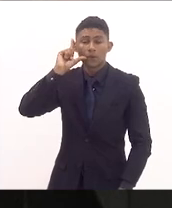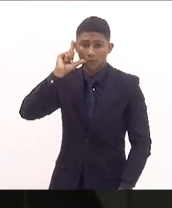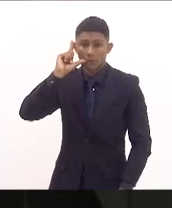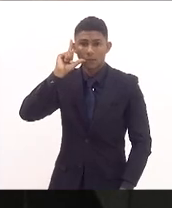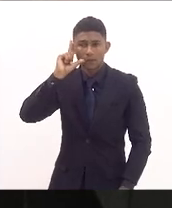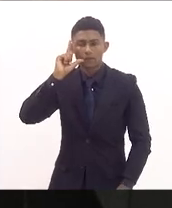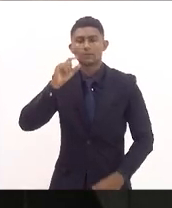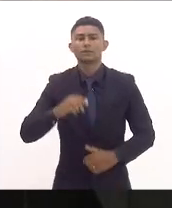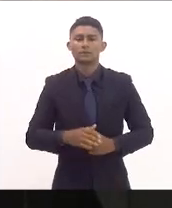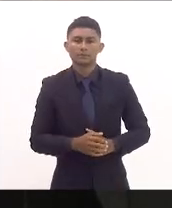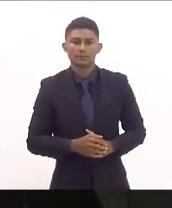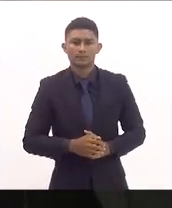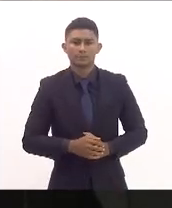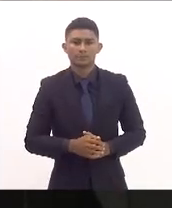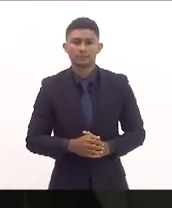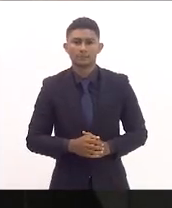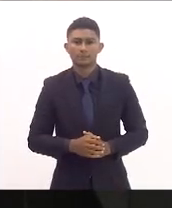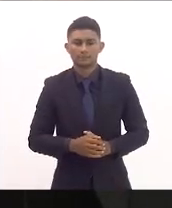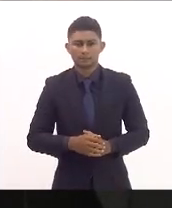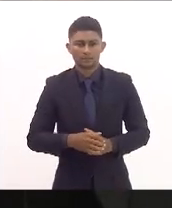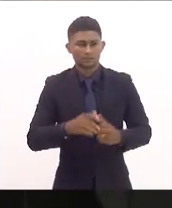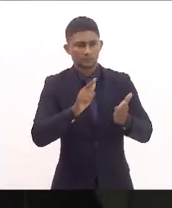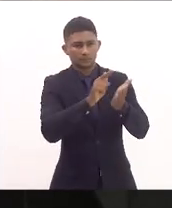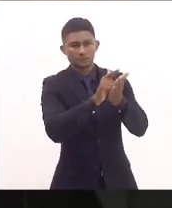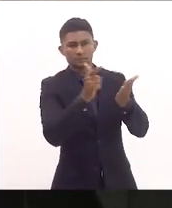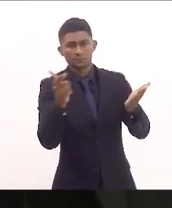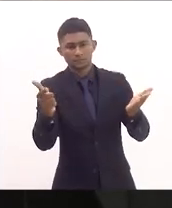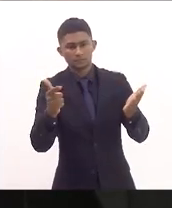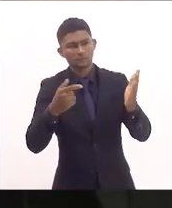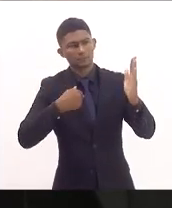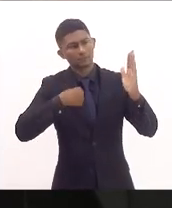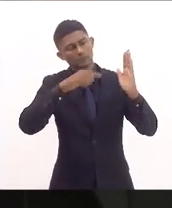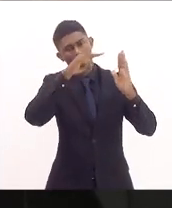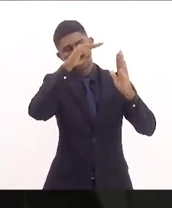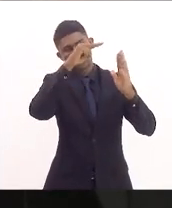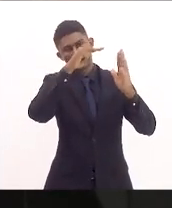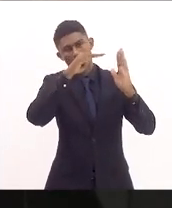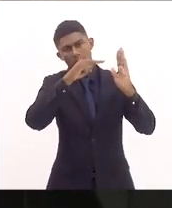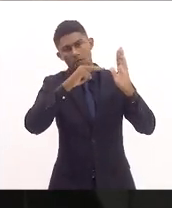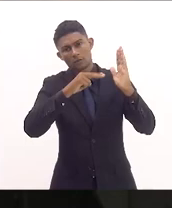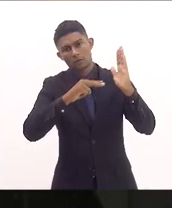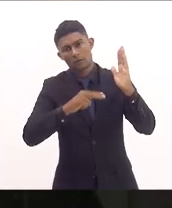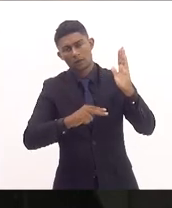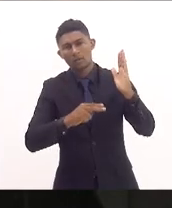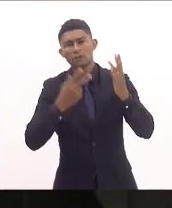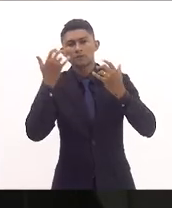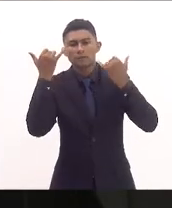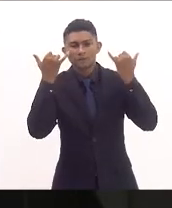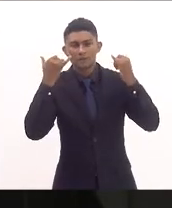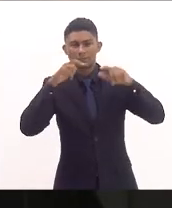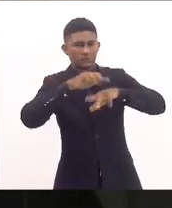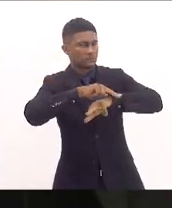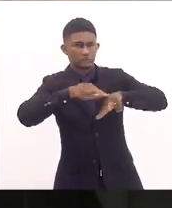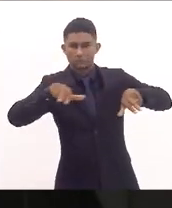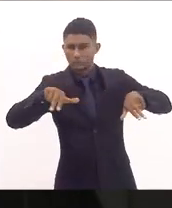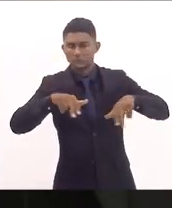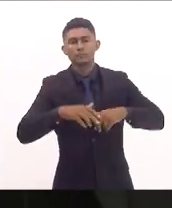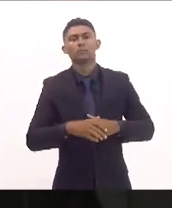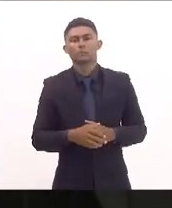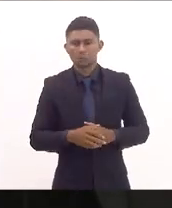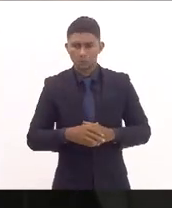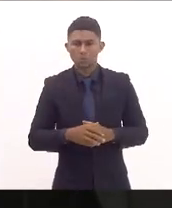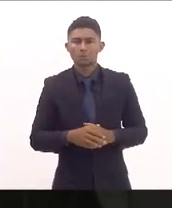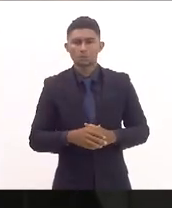e eu li o jornais vias notícias tô na